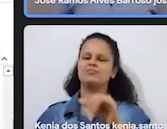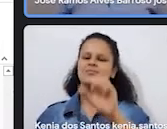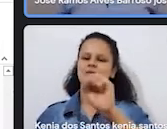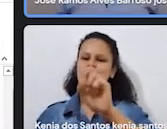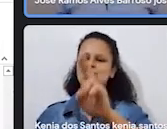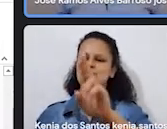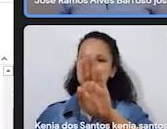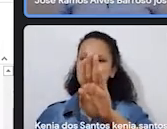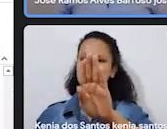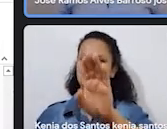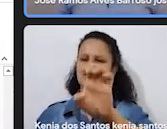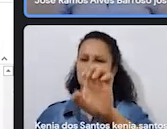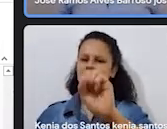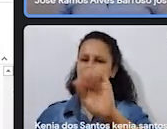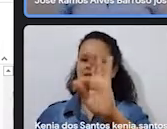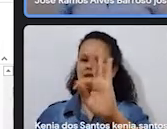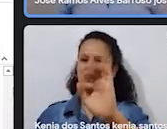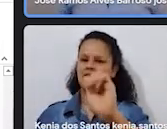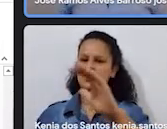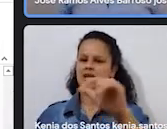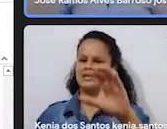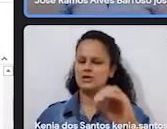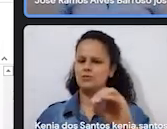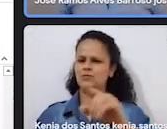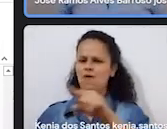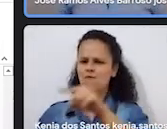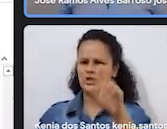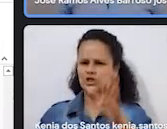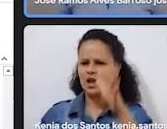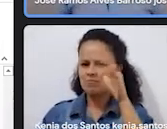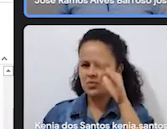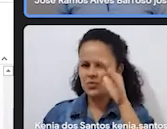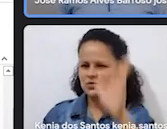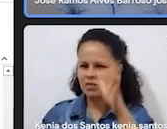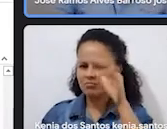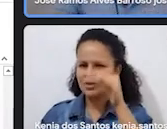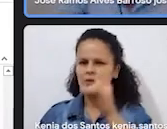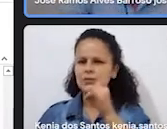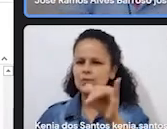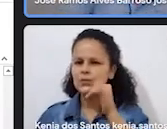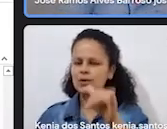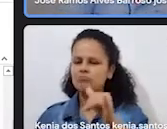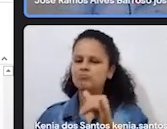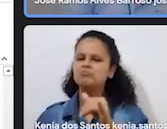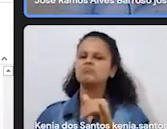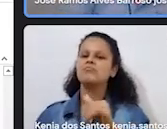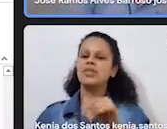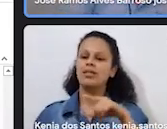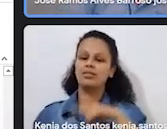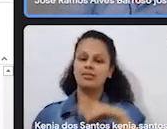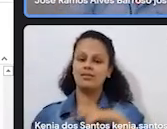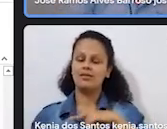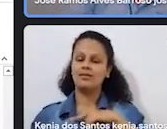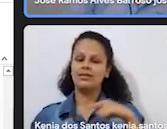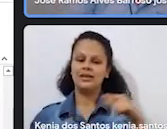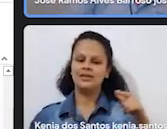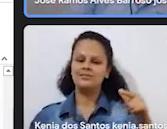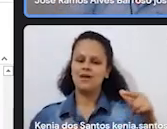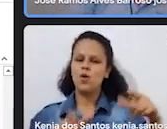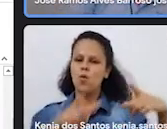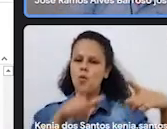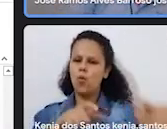Não sei se o pessoal já levou vocês lá dentro. Eu tenho lá dentro o quê?